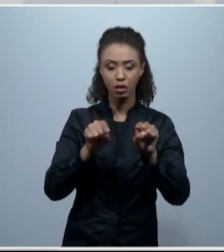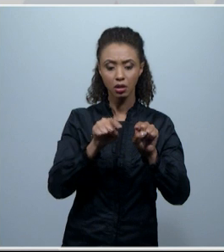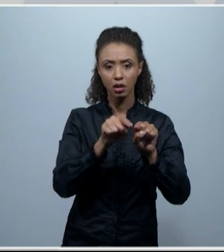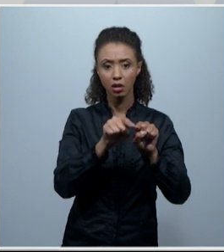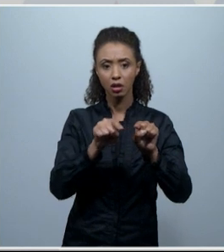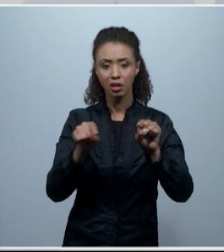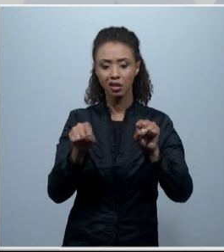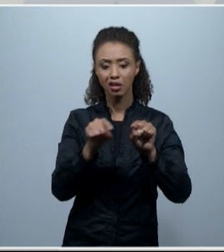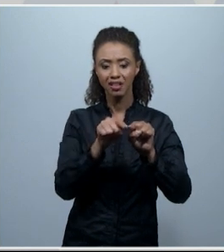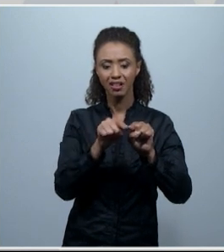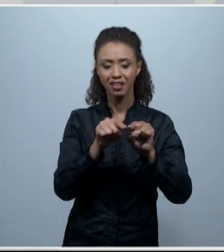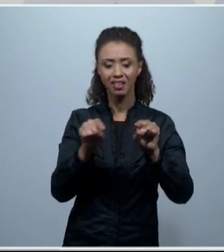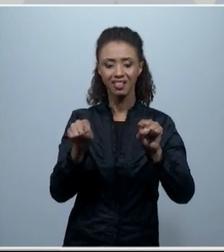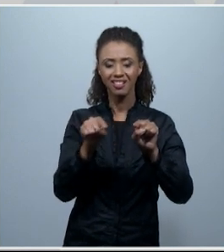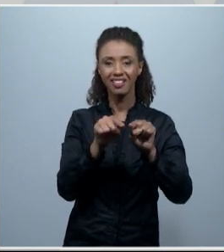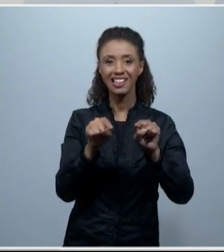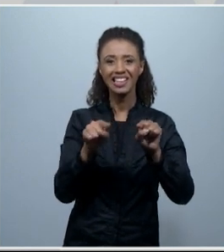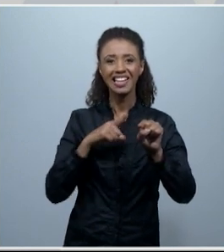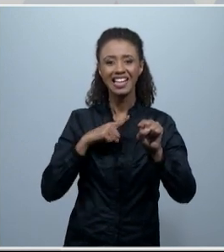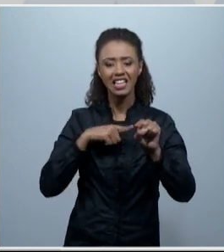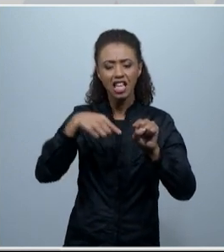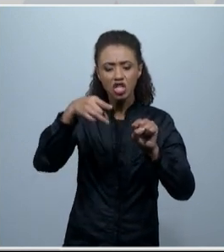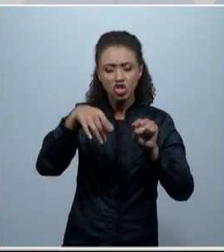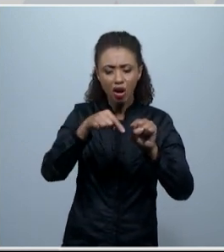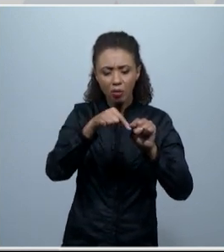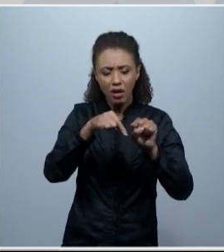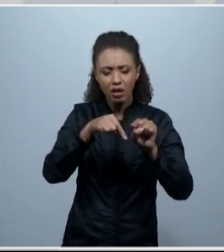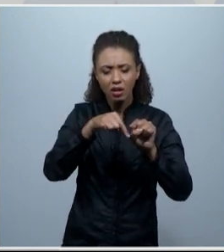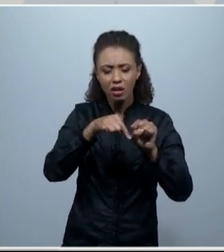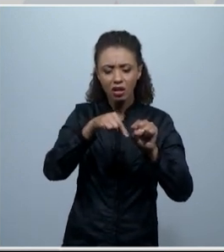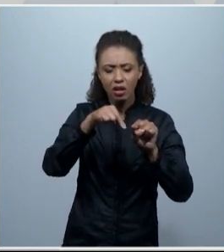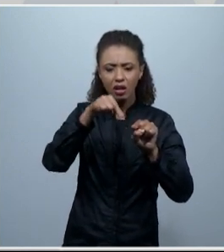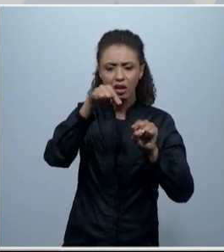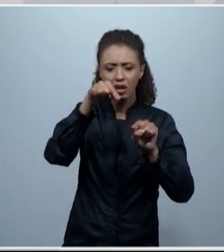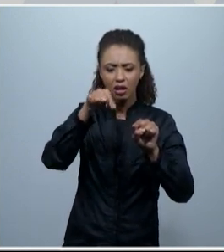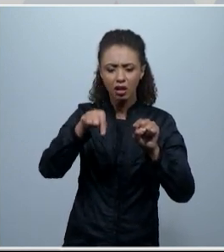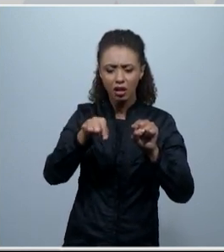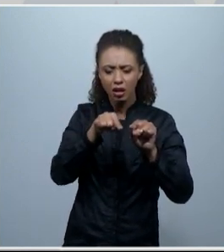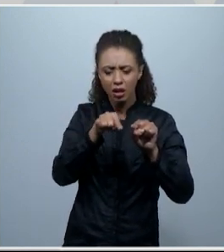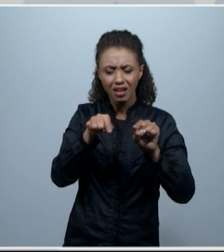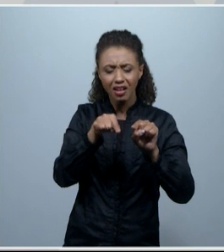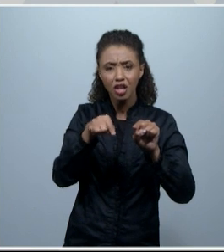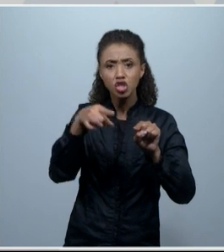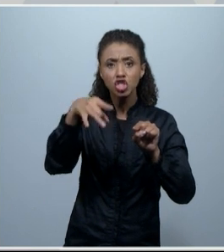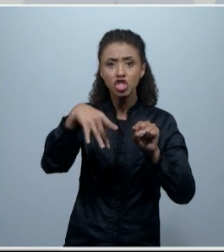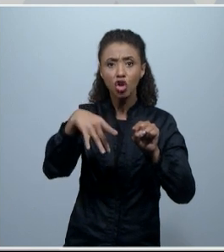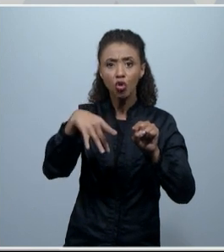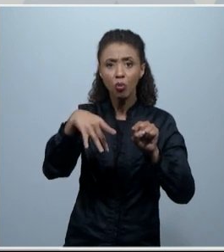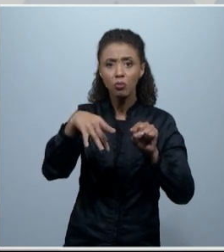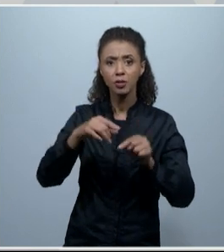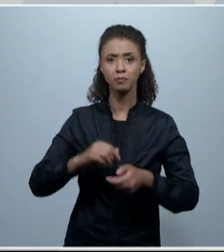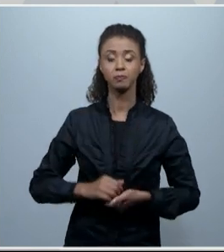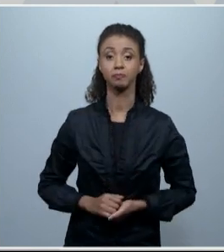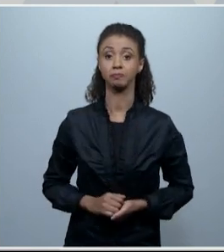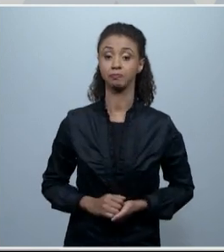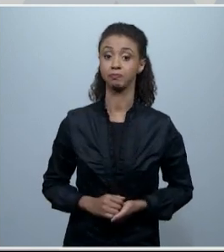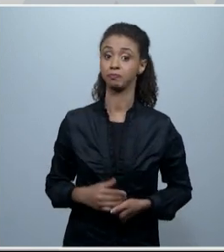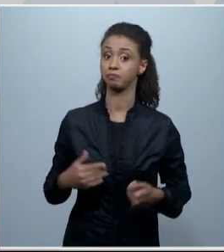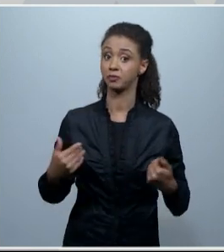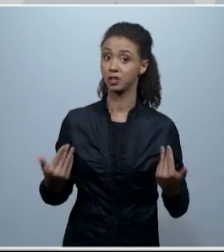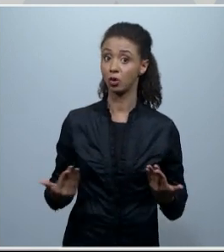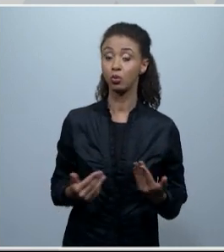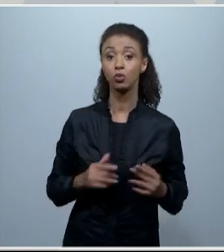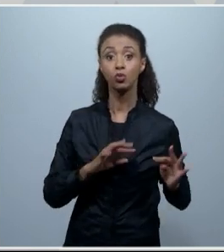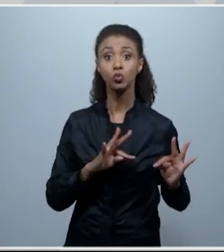saio do quadrilátero isso é exatamente o conceito de não ser convexo tá todos todos estes